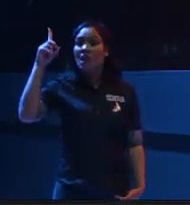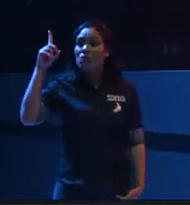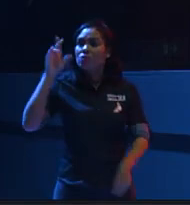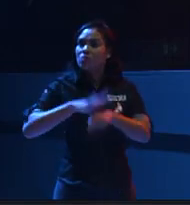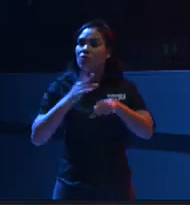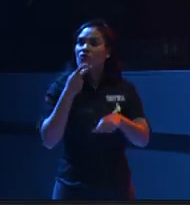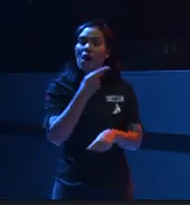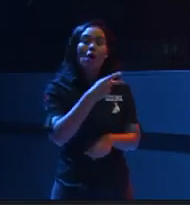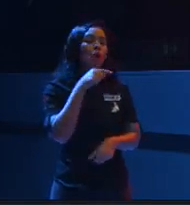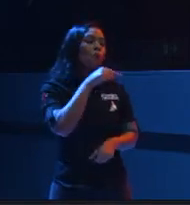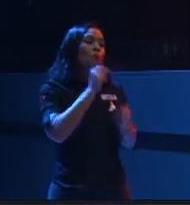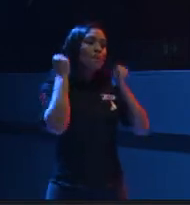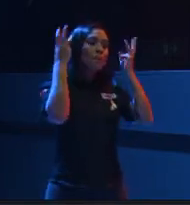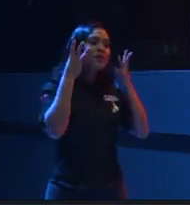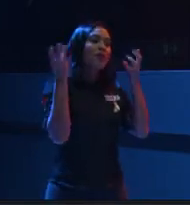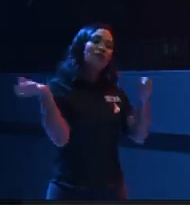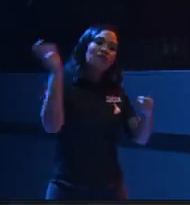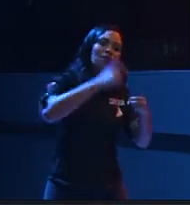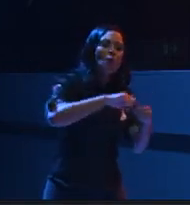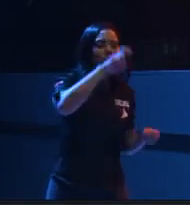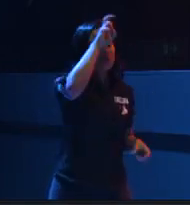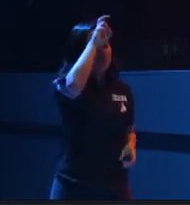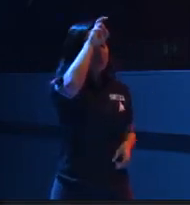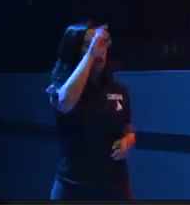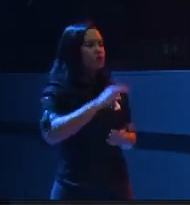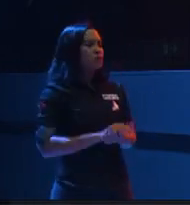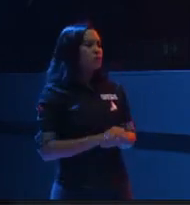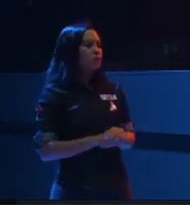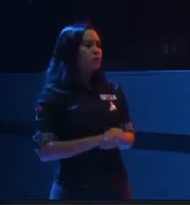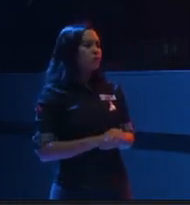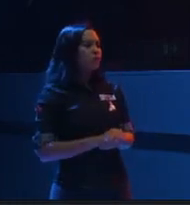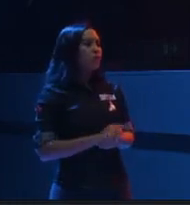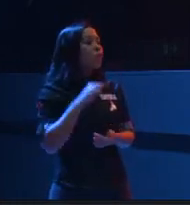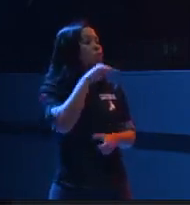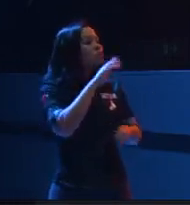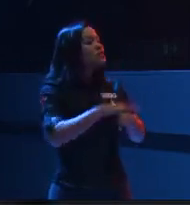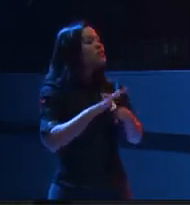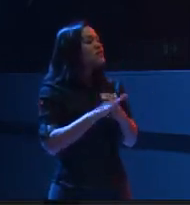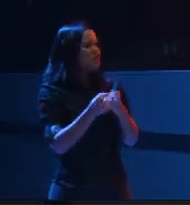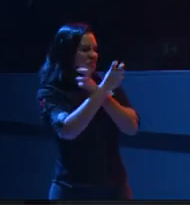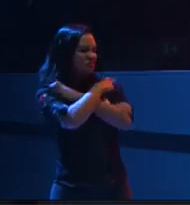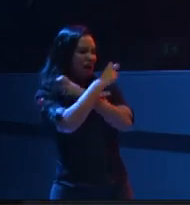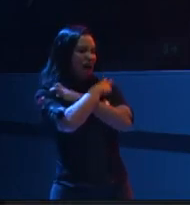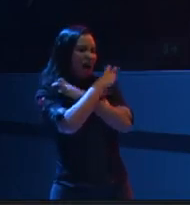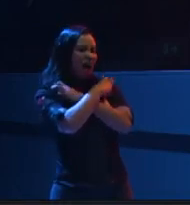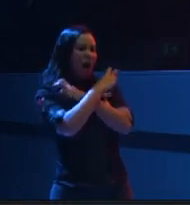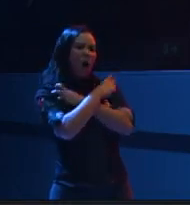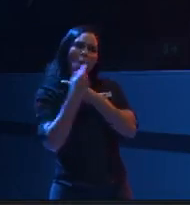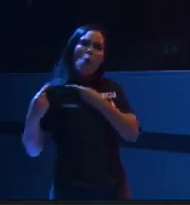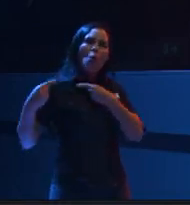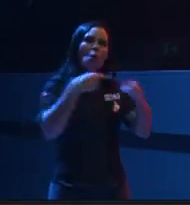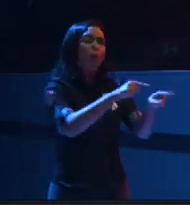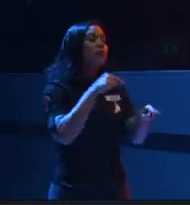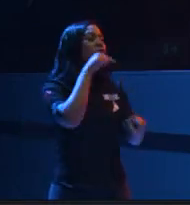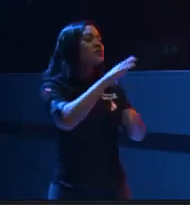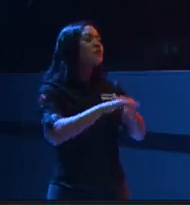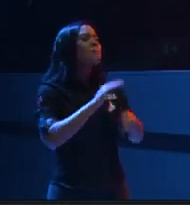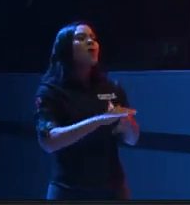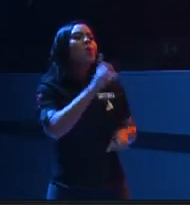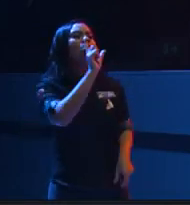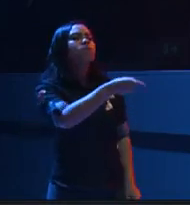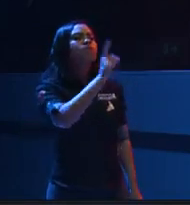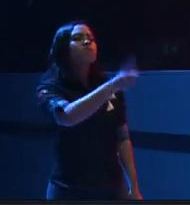volta lá e você vai tirar o meu povo vai lá e peito Faraó bota dentro da casa do farol e fala para o faraó